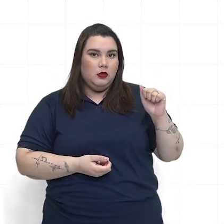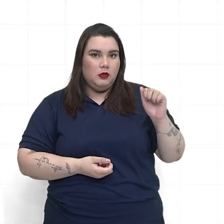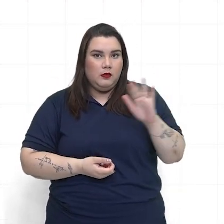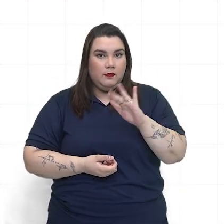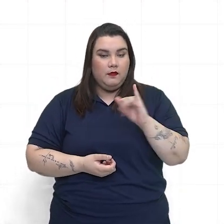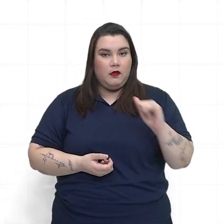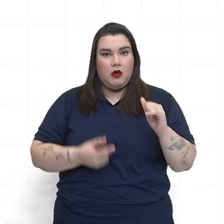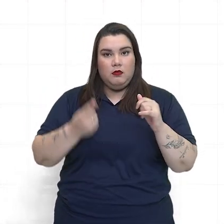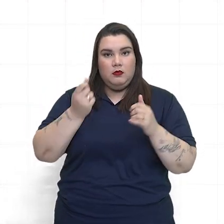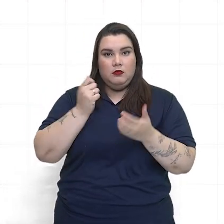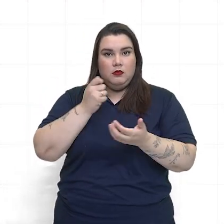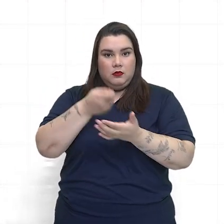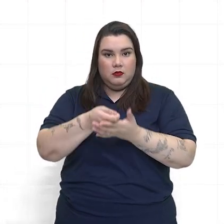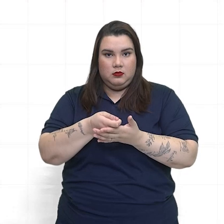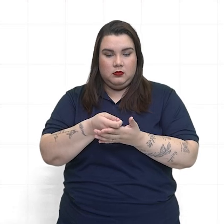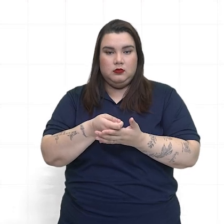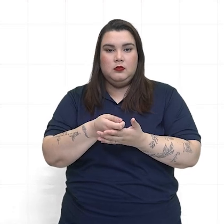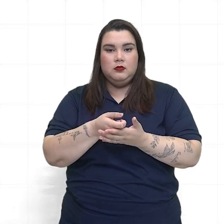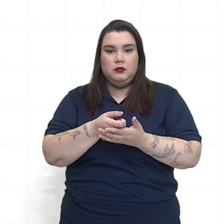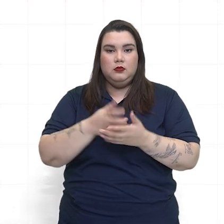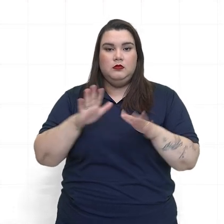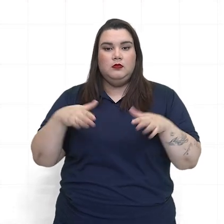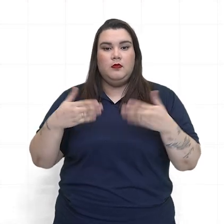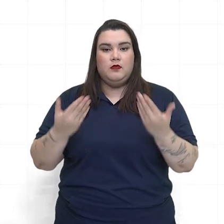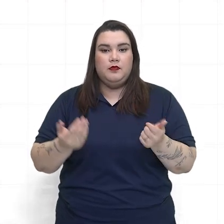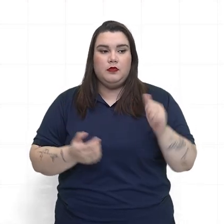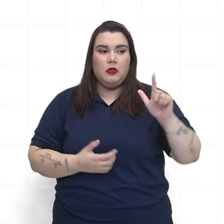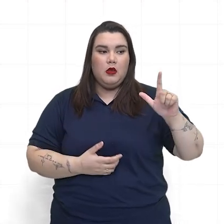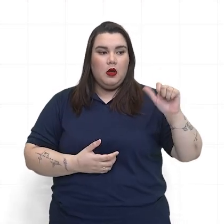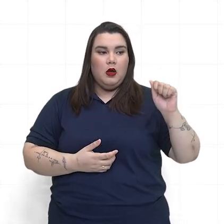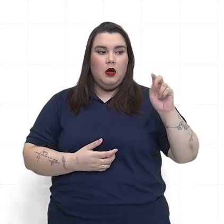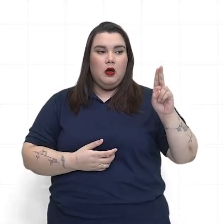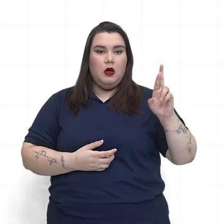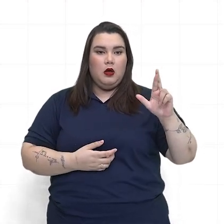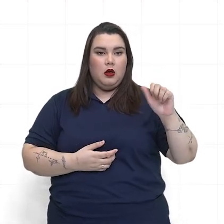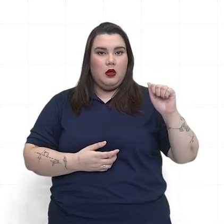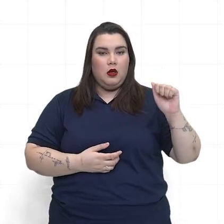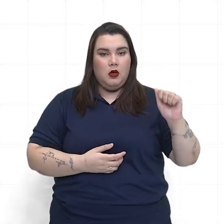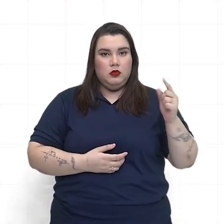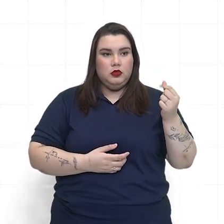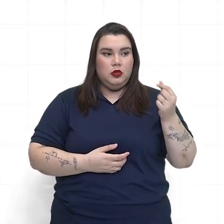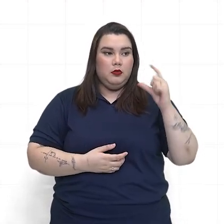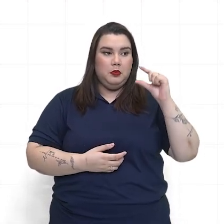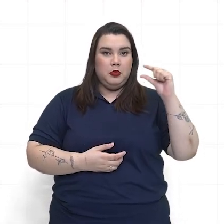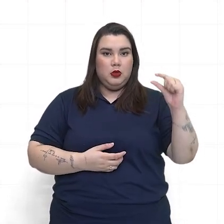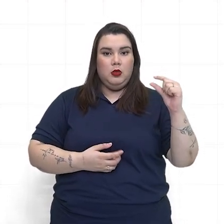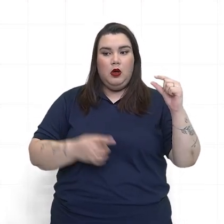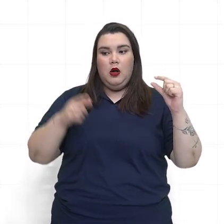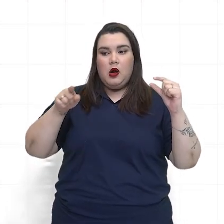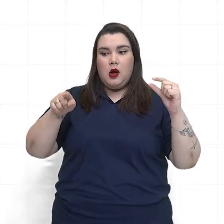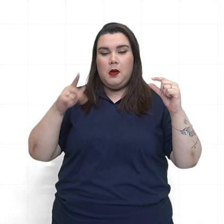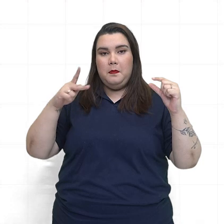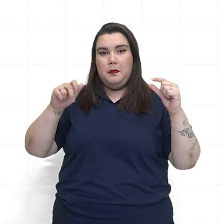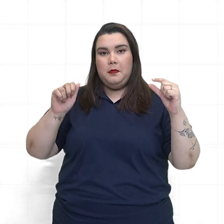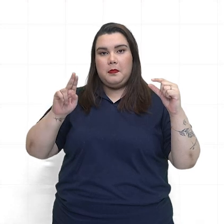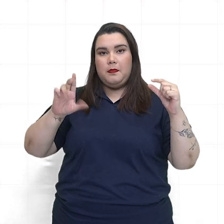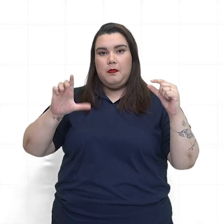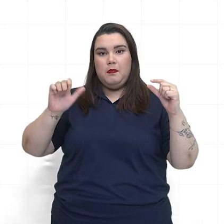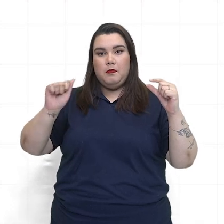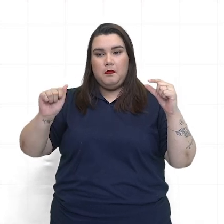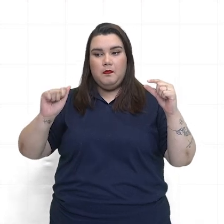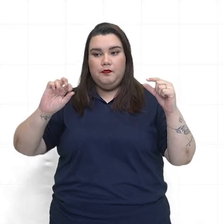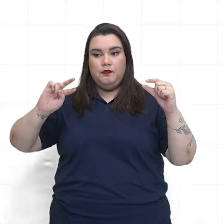vai contribuir. Ou seja, a Laura ia entrar com uma parte e a Paula iria entrar com